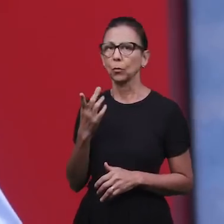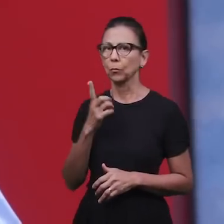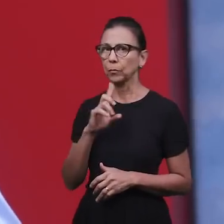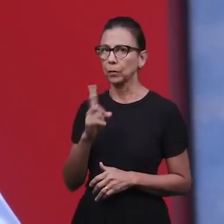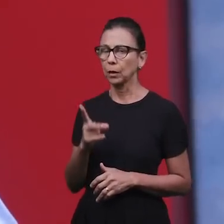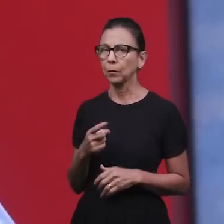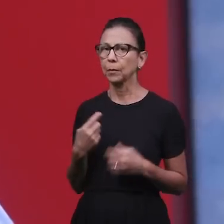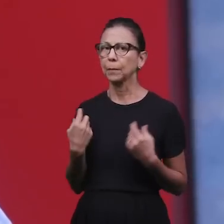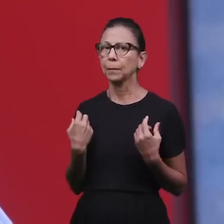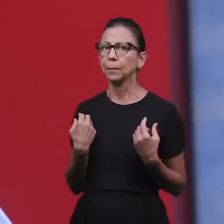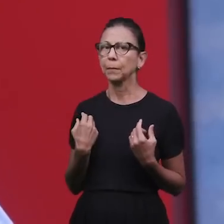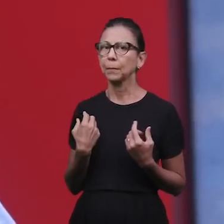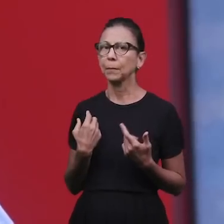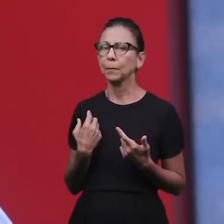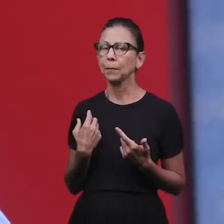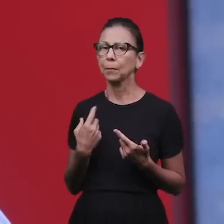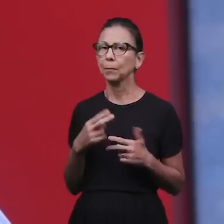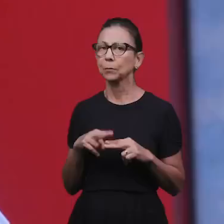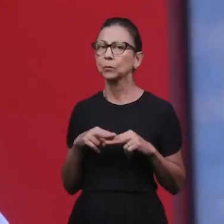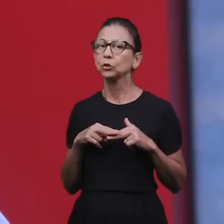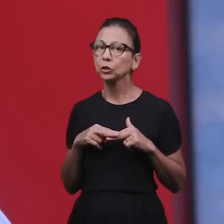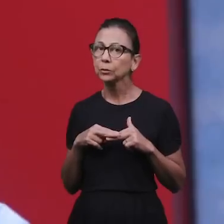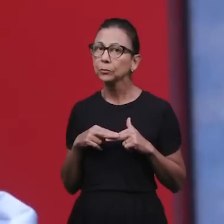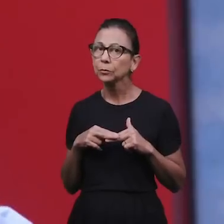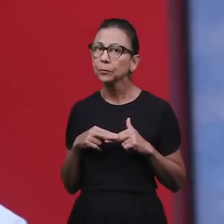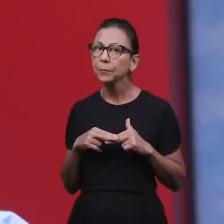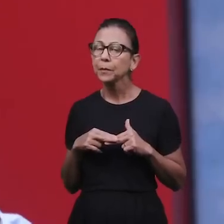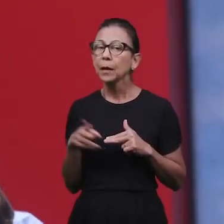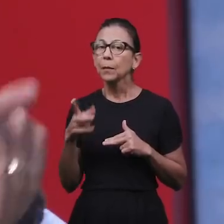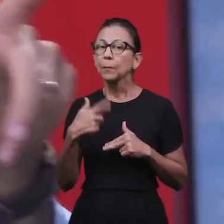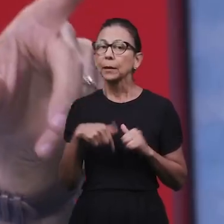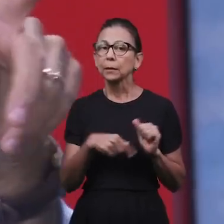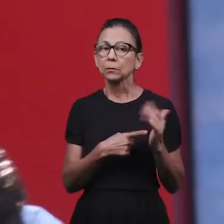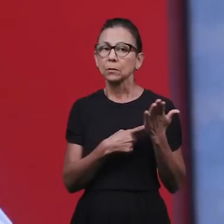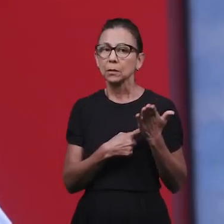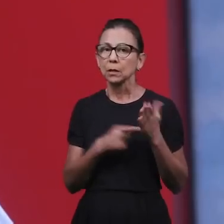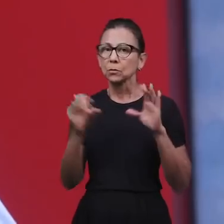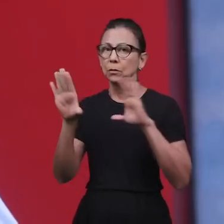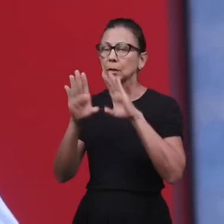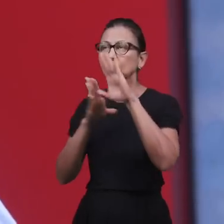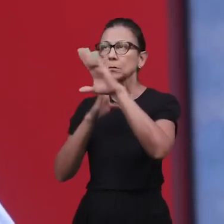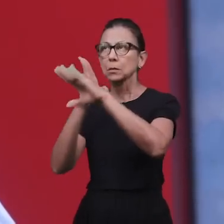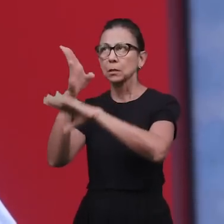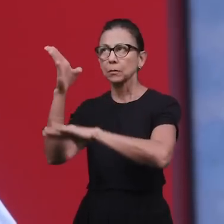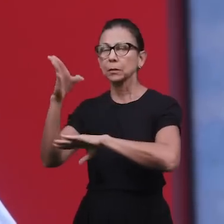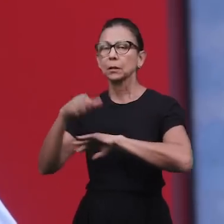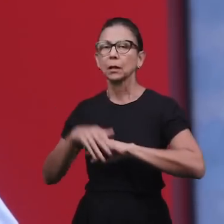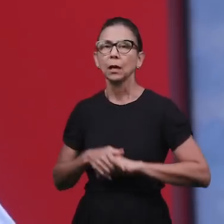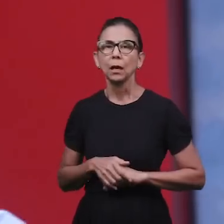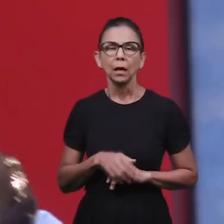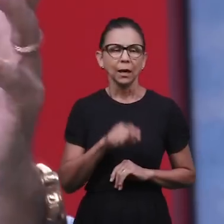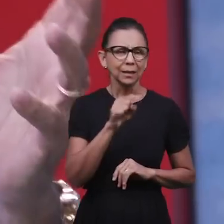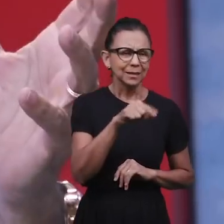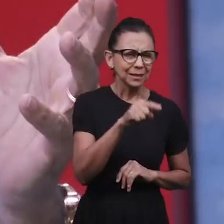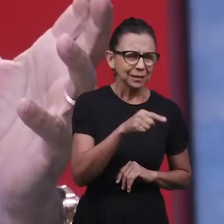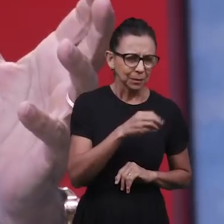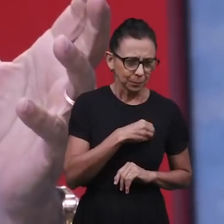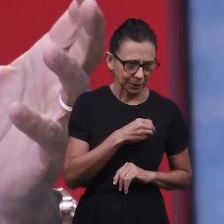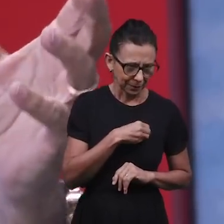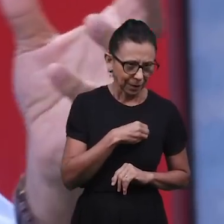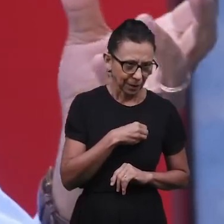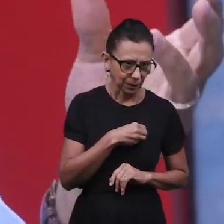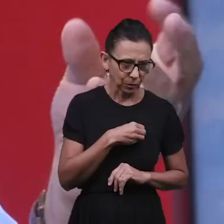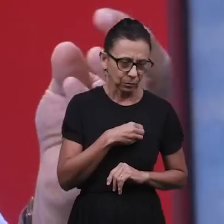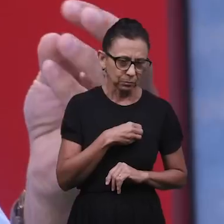pecado? Legalmente falando, não. Mas isso vai te facilitar entrar no reino? Essa que é a